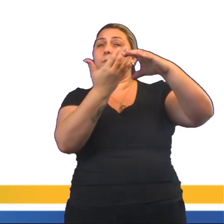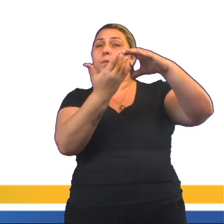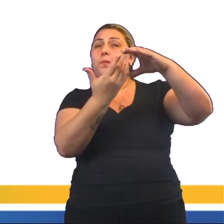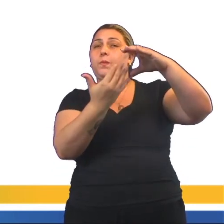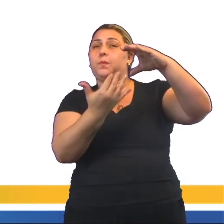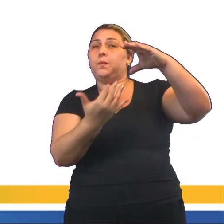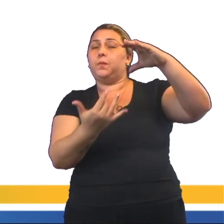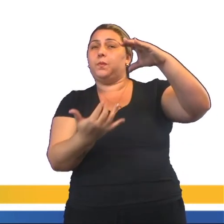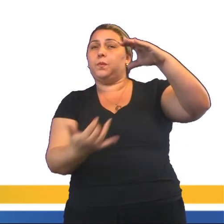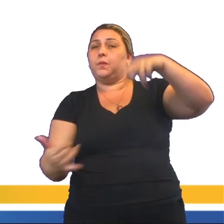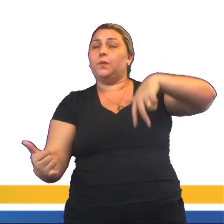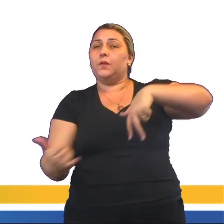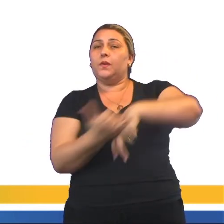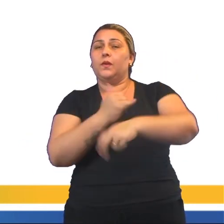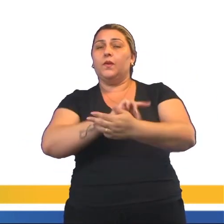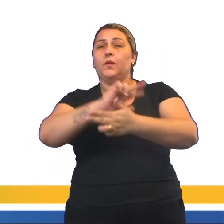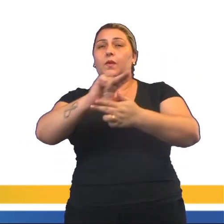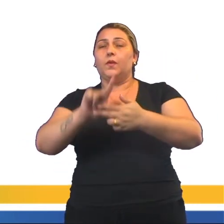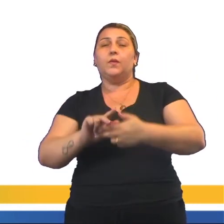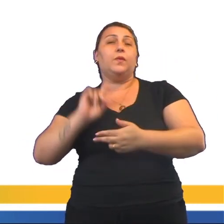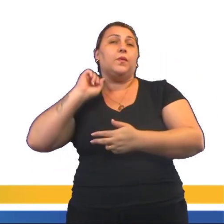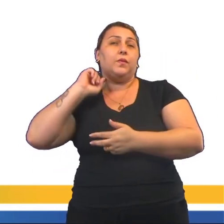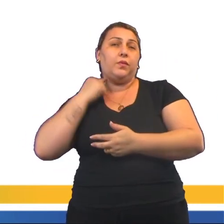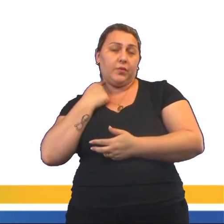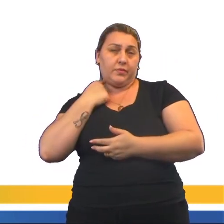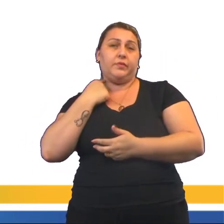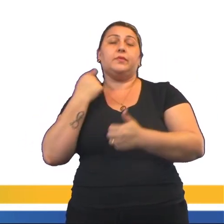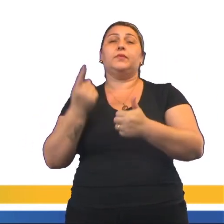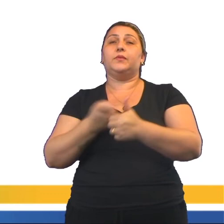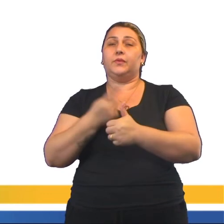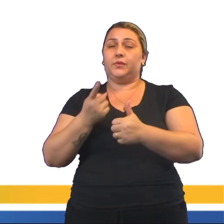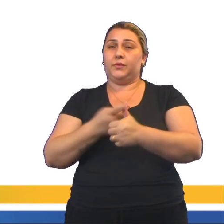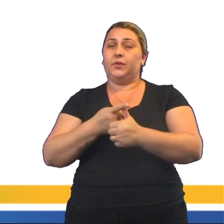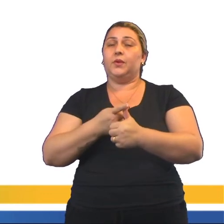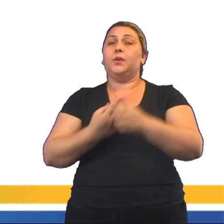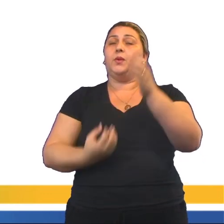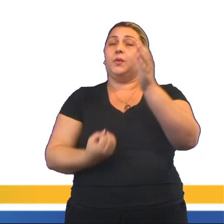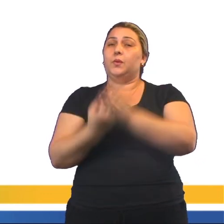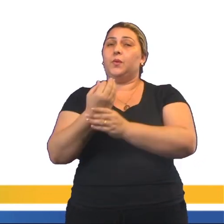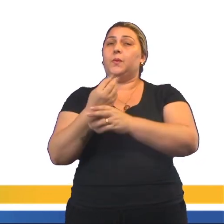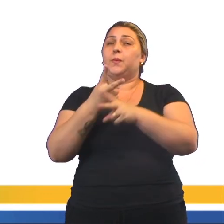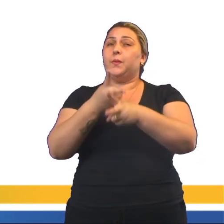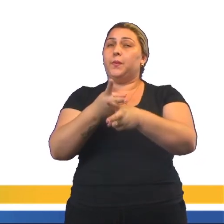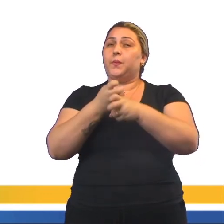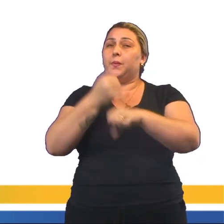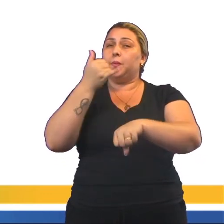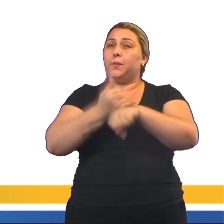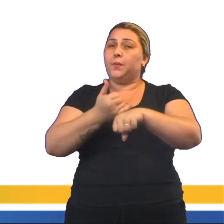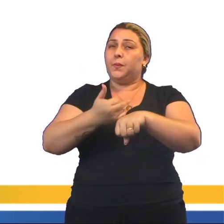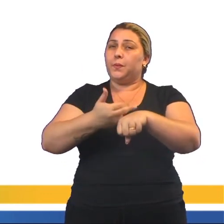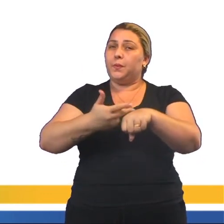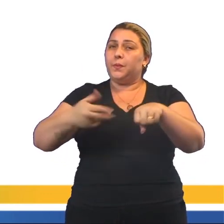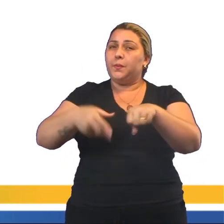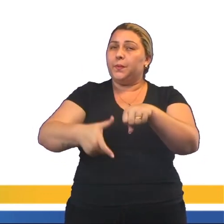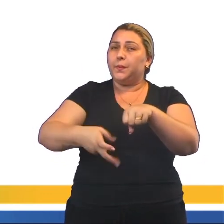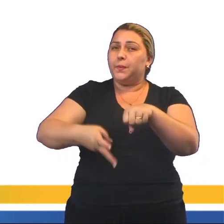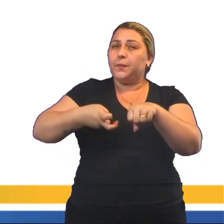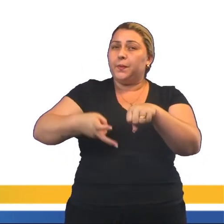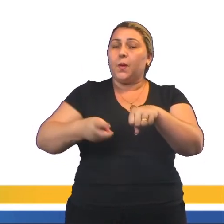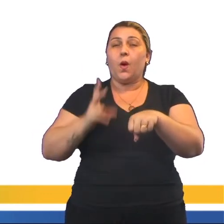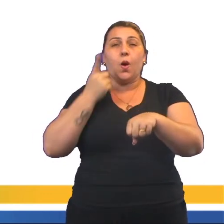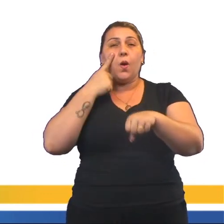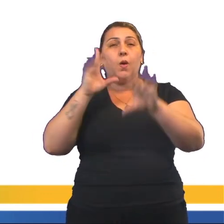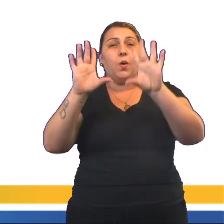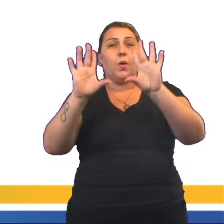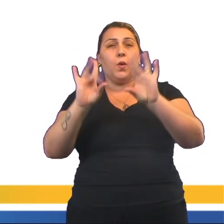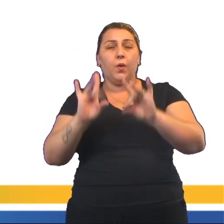são vítimas de várias formas de contaminação, sendo uma delas de origem de exploração mineral. Olha agora o detalhe,